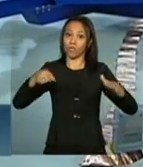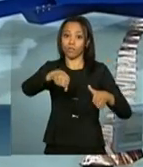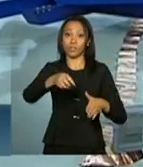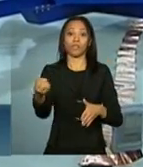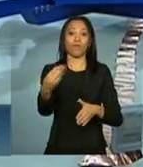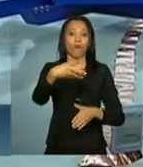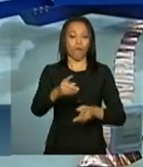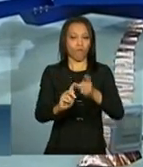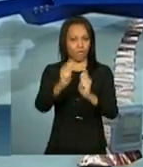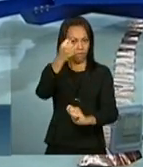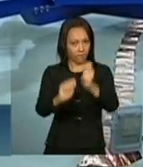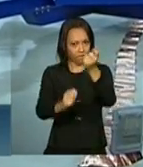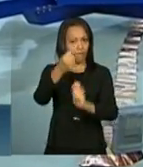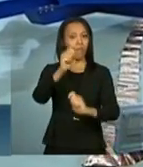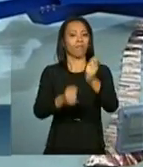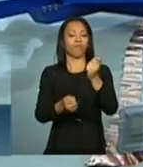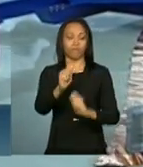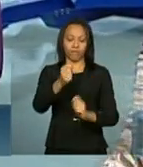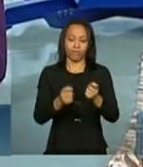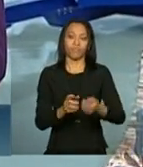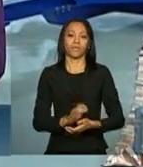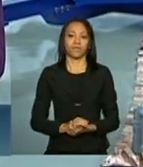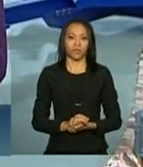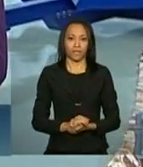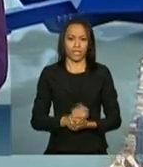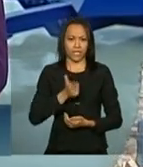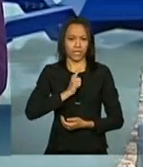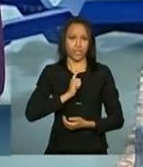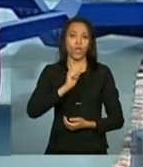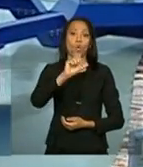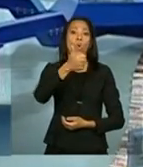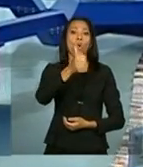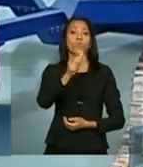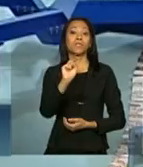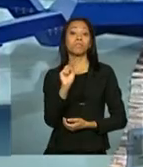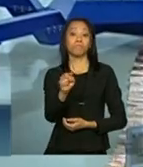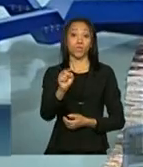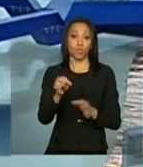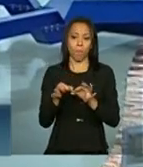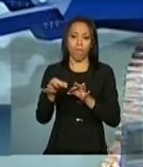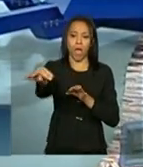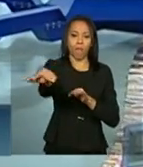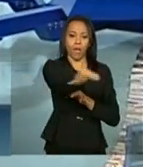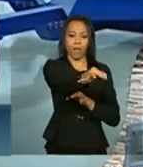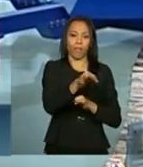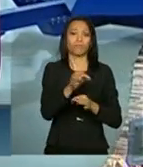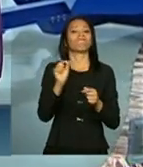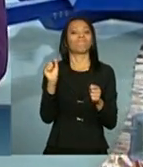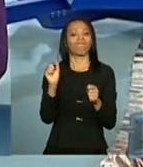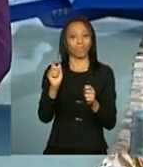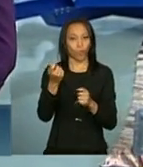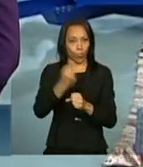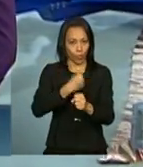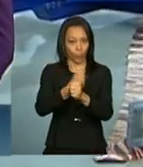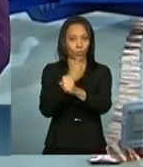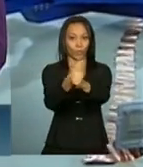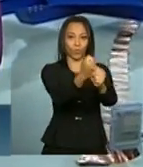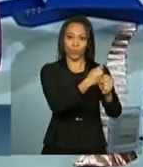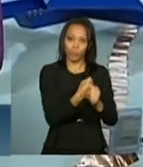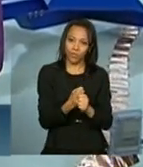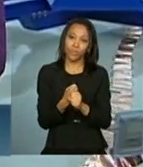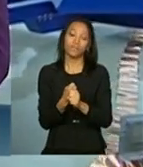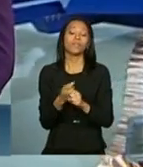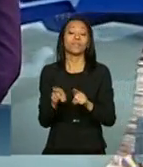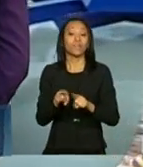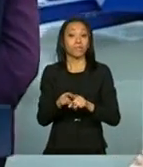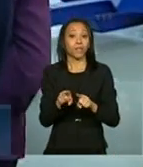né? A nova fábrica que possui 11 mil metros quadrados de área construída e recebeu